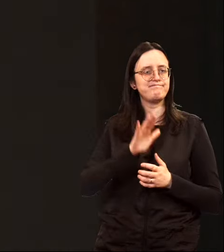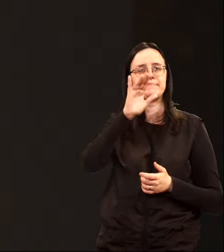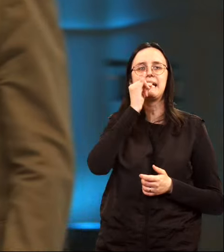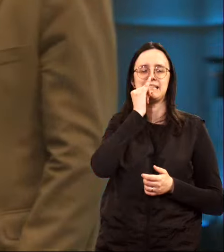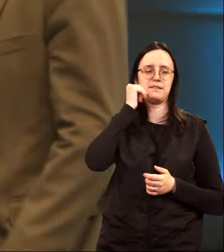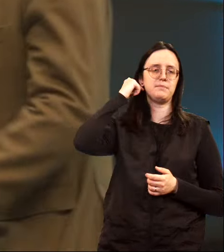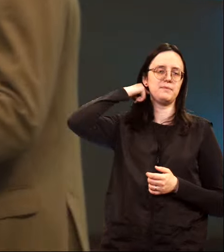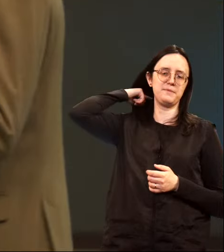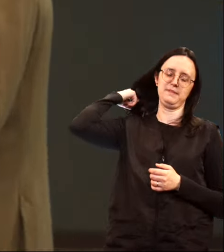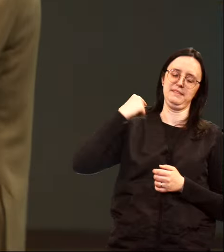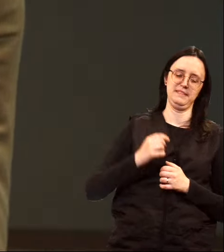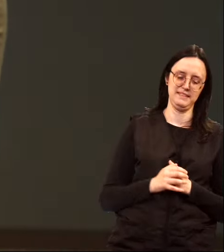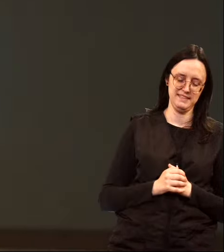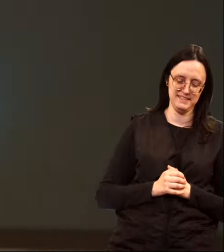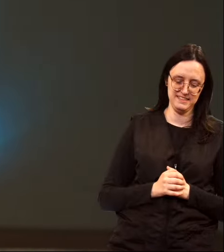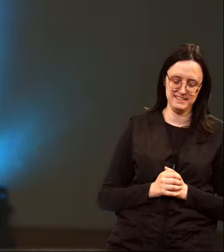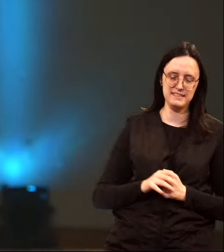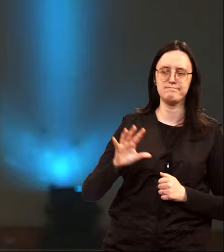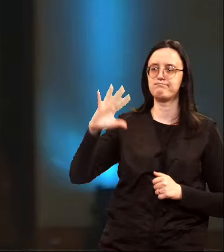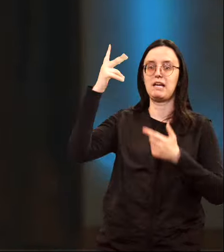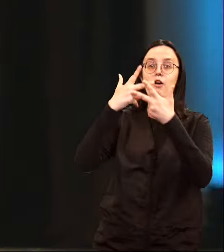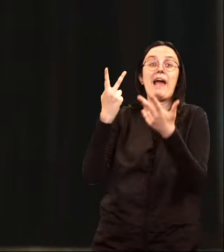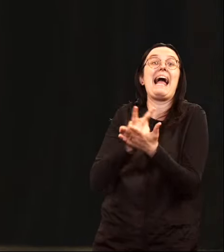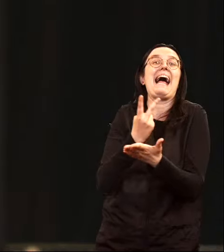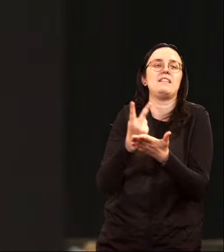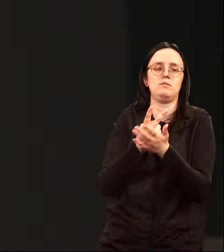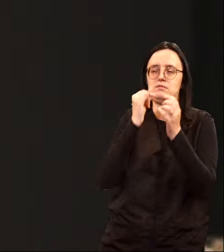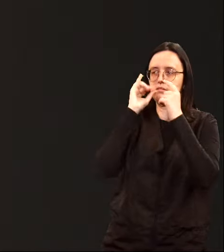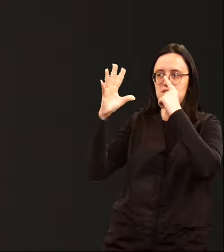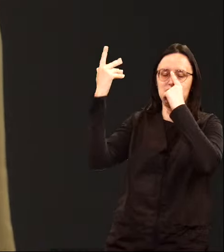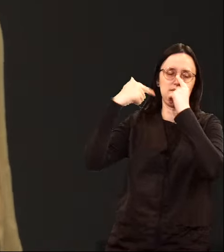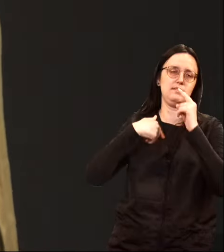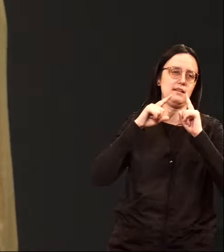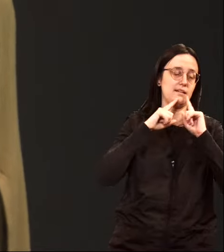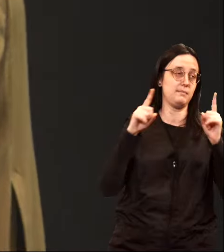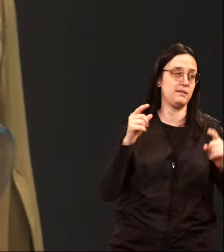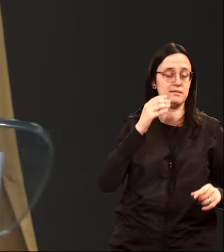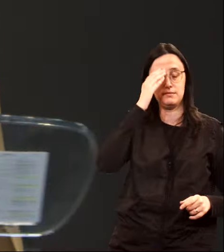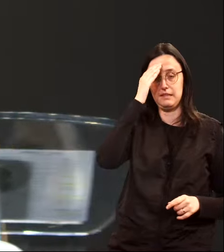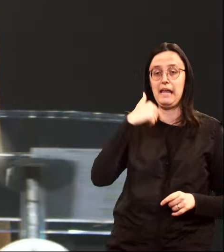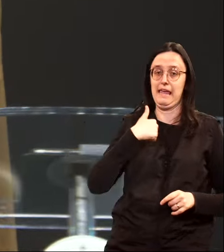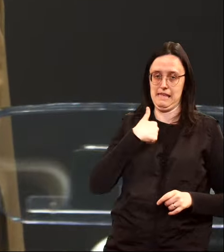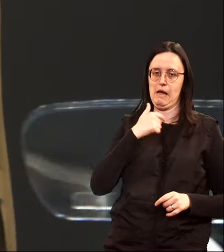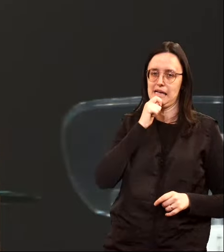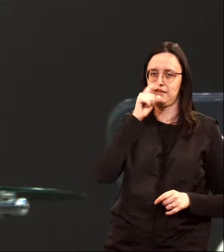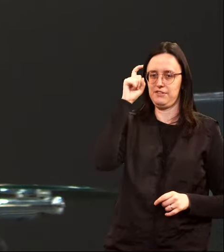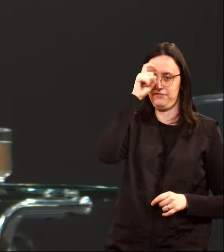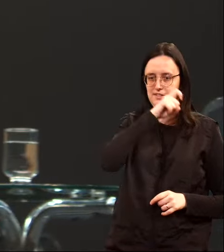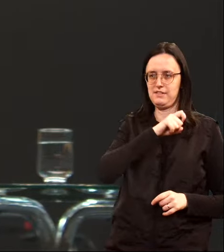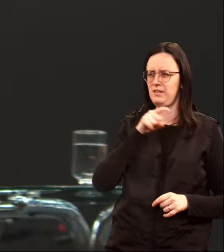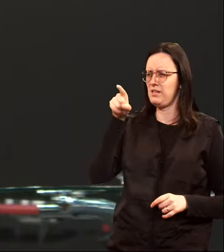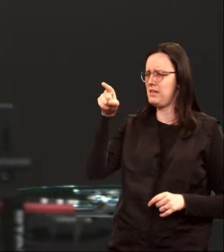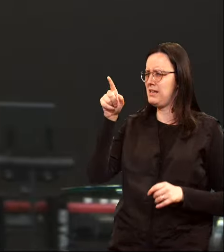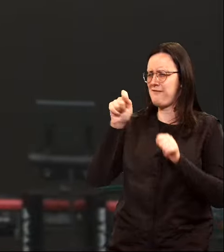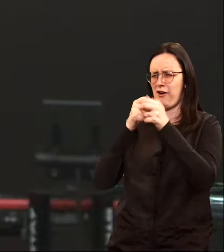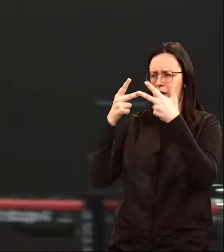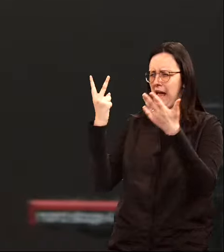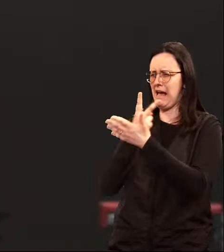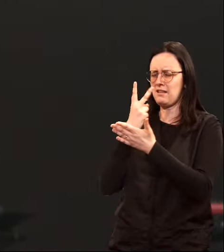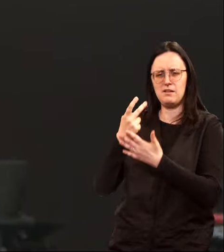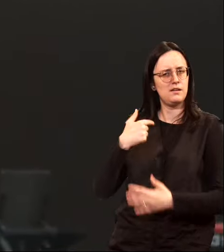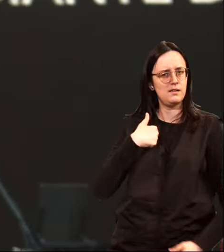exemplo, quando uma injustiça acontecia, eu reclamava. Tenho dificuldade com injustiça. Quem fica indignado com